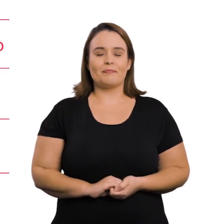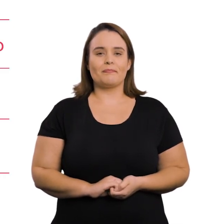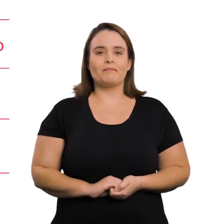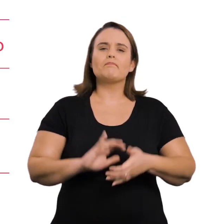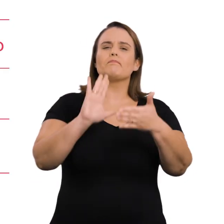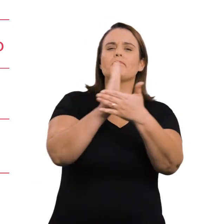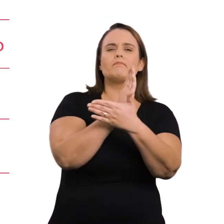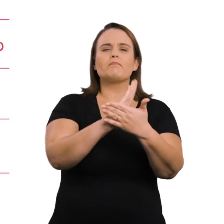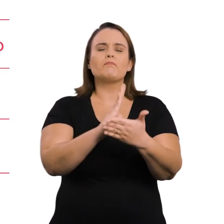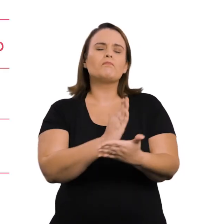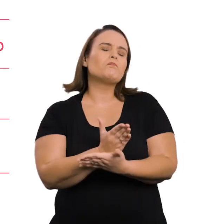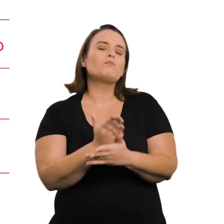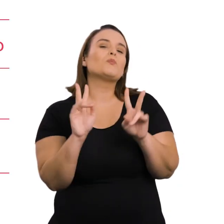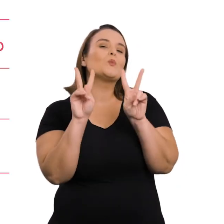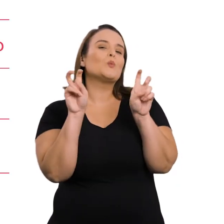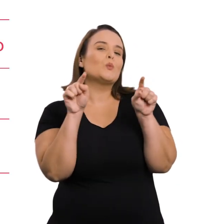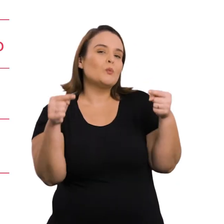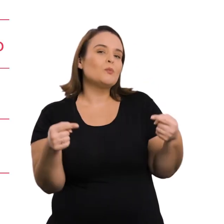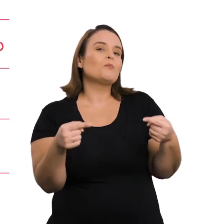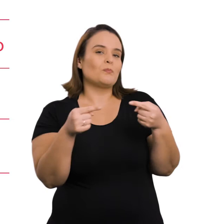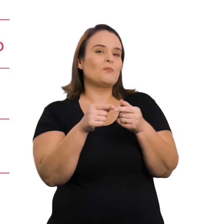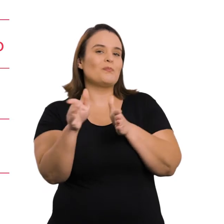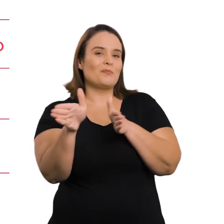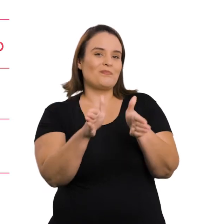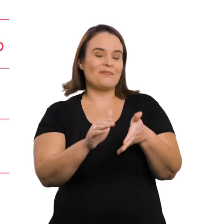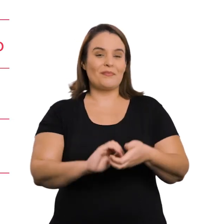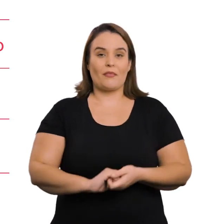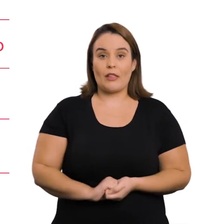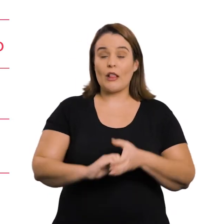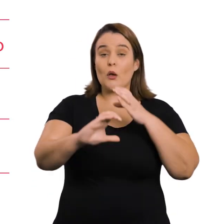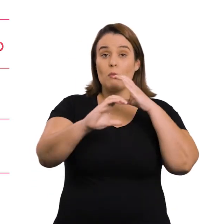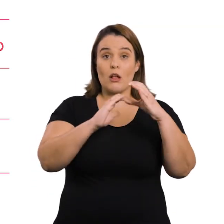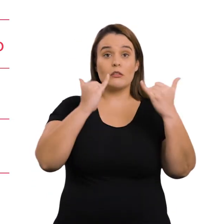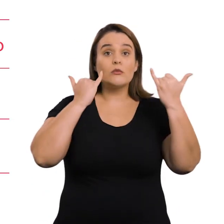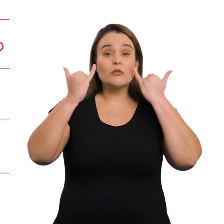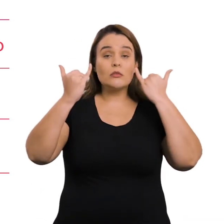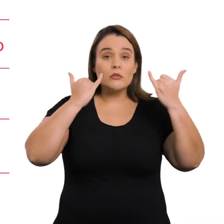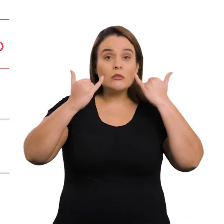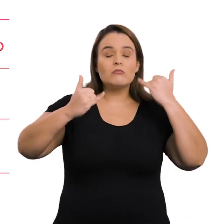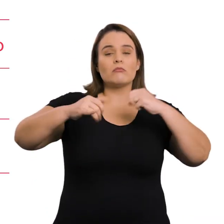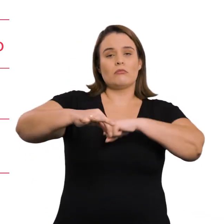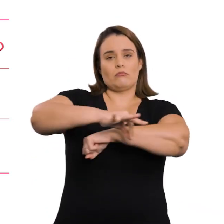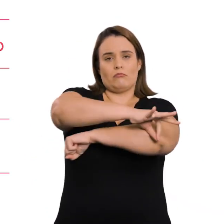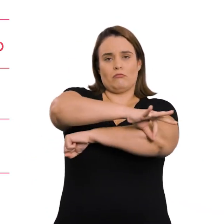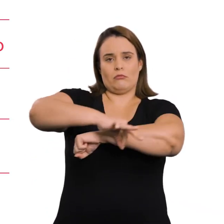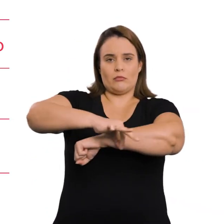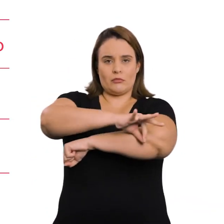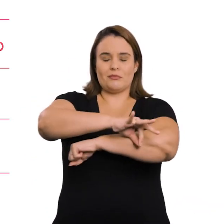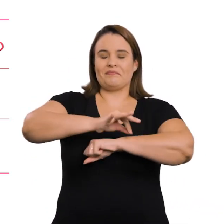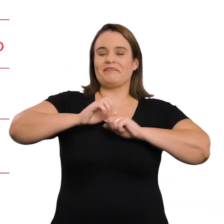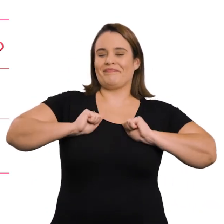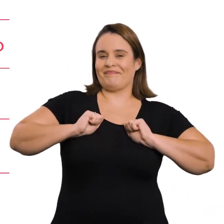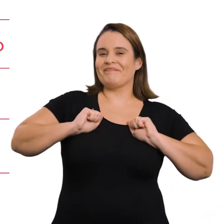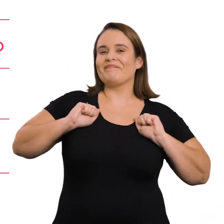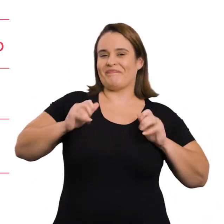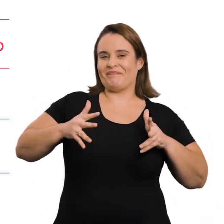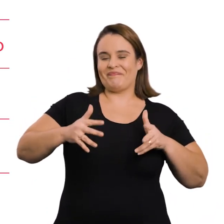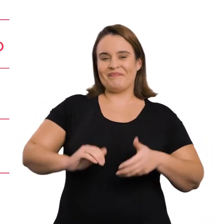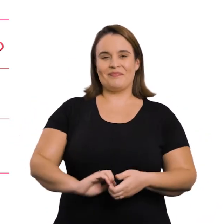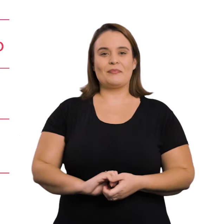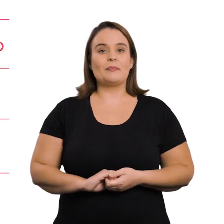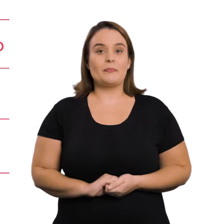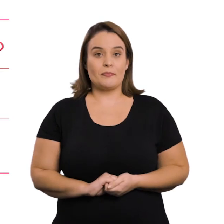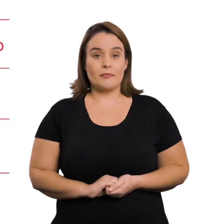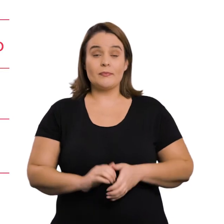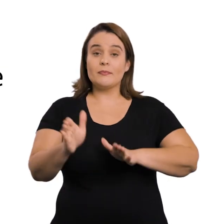Algumas dimensões da acessibilidade: comunicação e informação, arquitetônica,